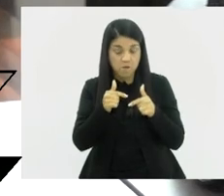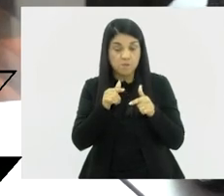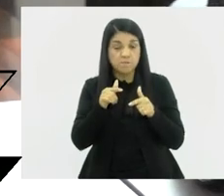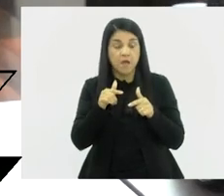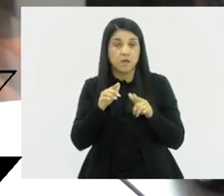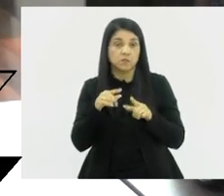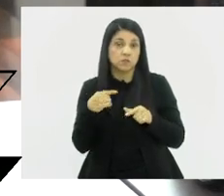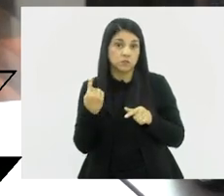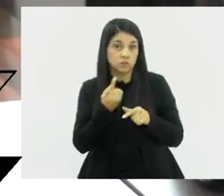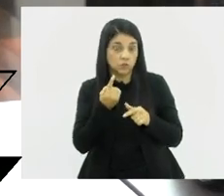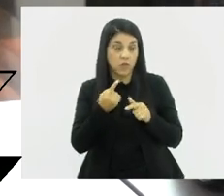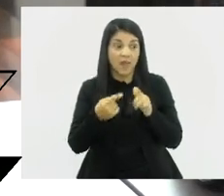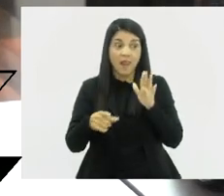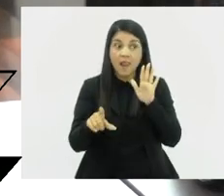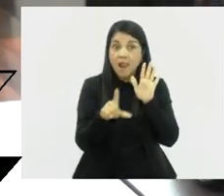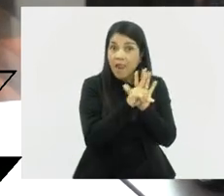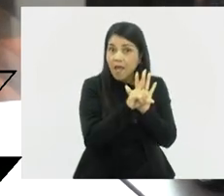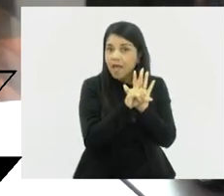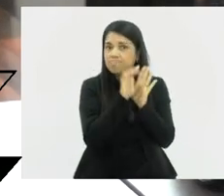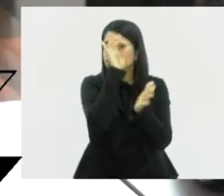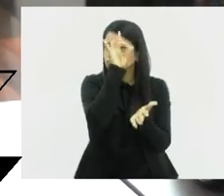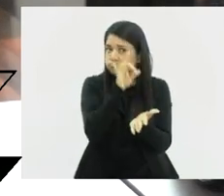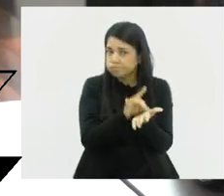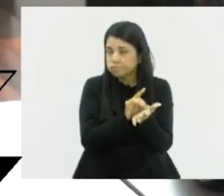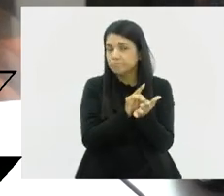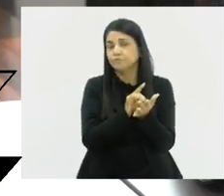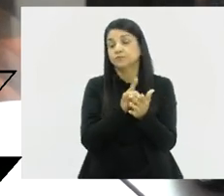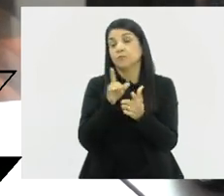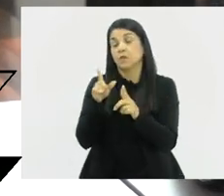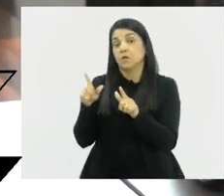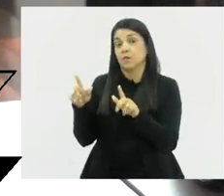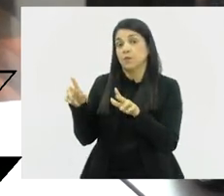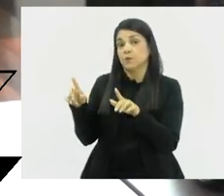de estabelecer uma legislação, mas talvez os médicos